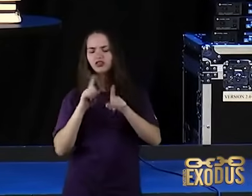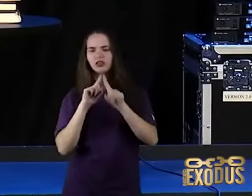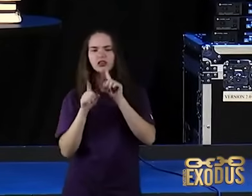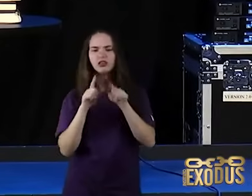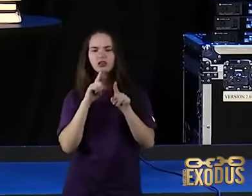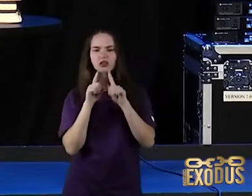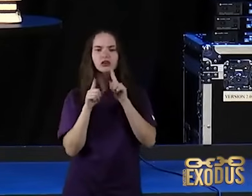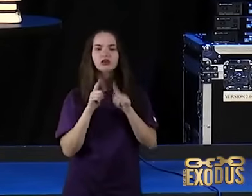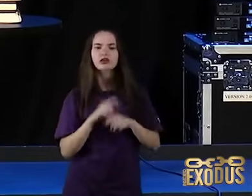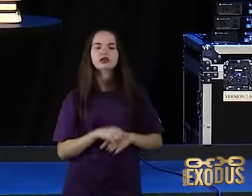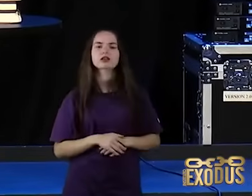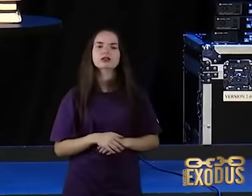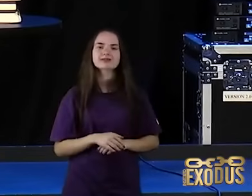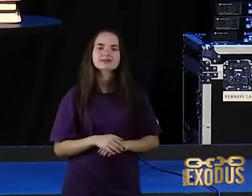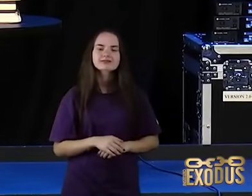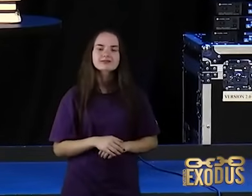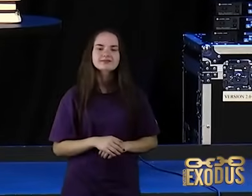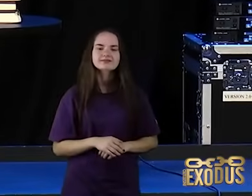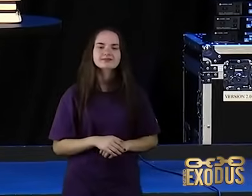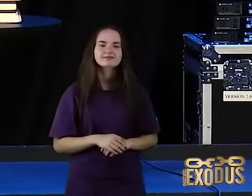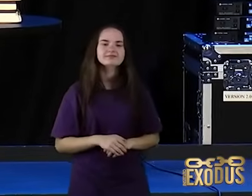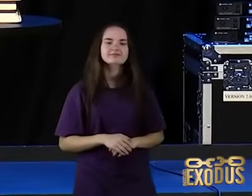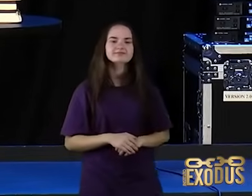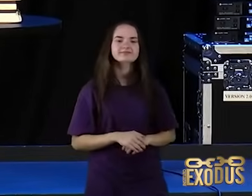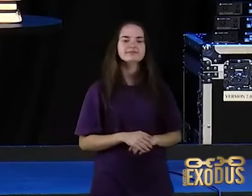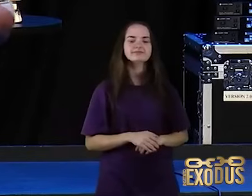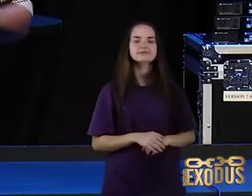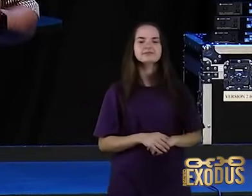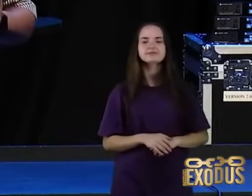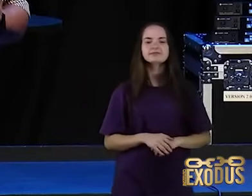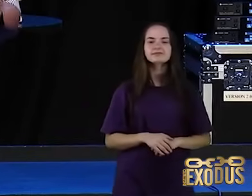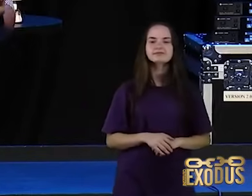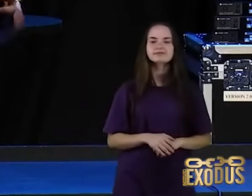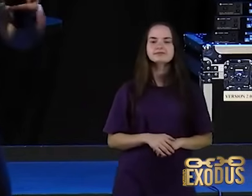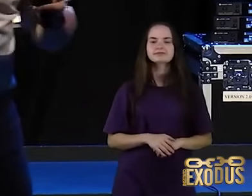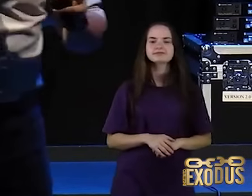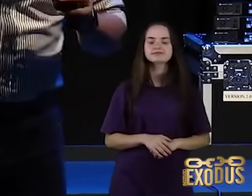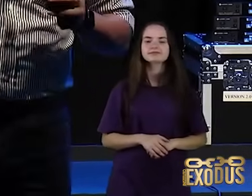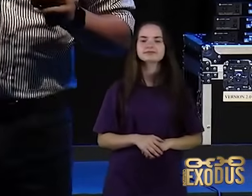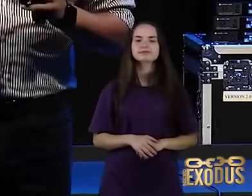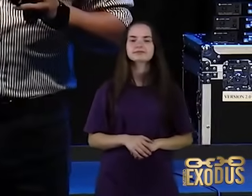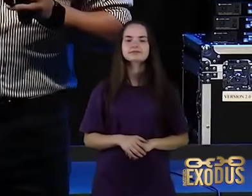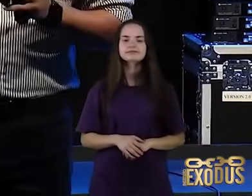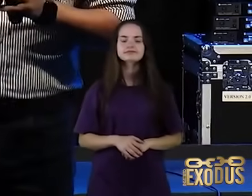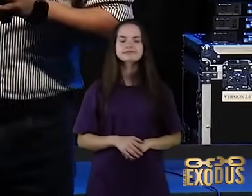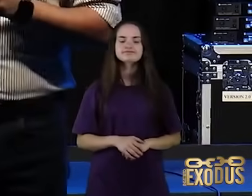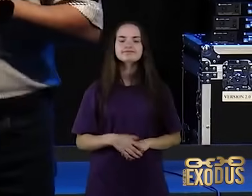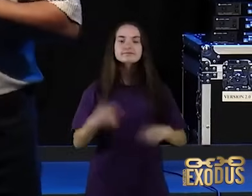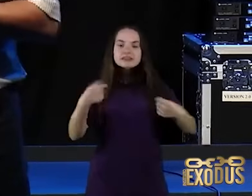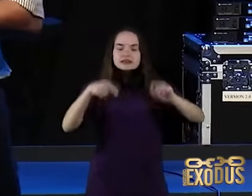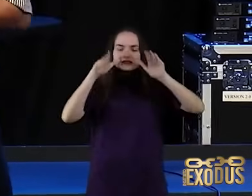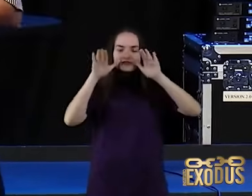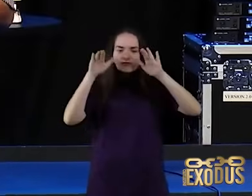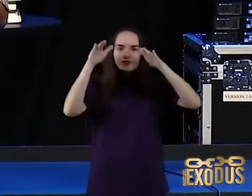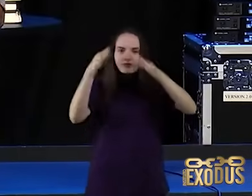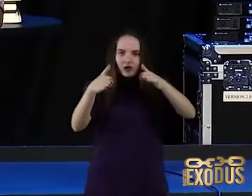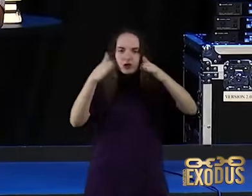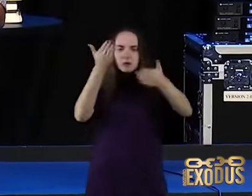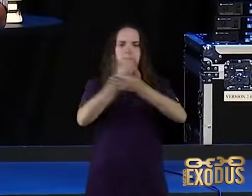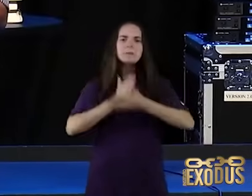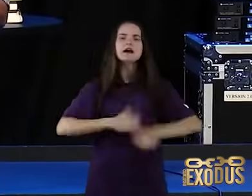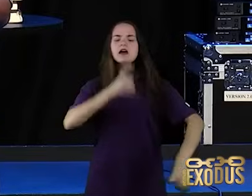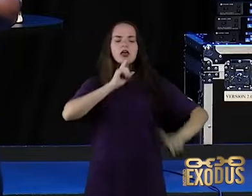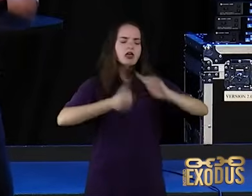rasteja não dá para rastejar Pede para alguém te carregar numa mala mas vai por onde você tem que ir chama-se foco Qual é o